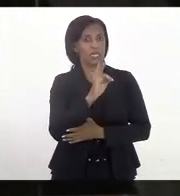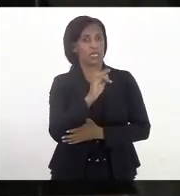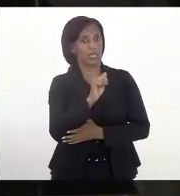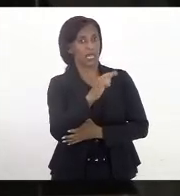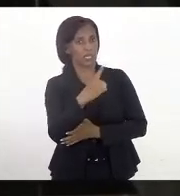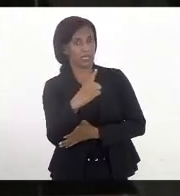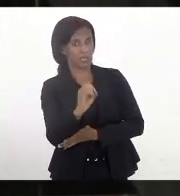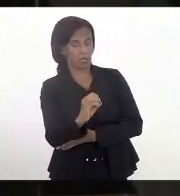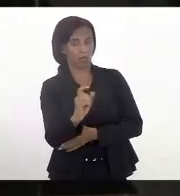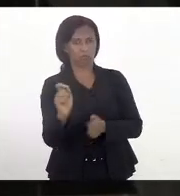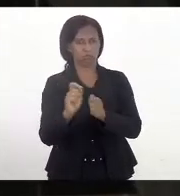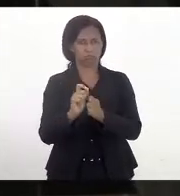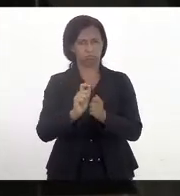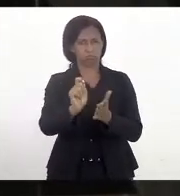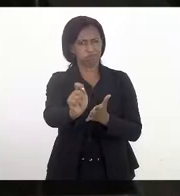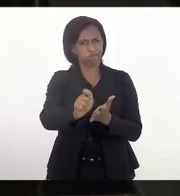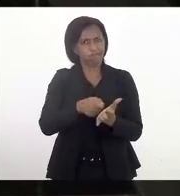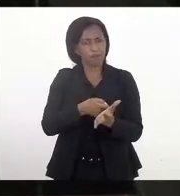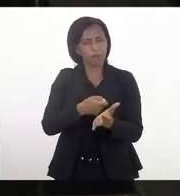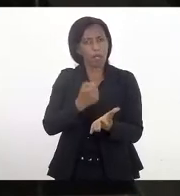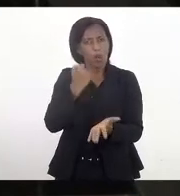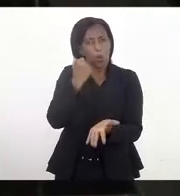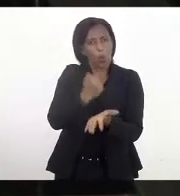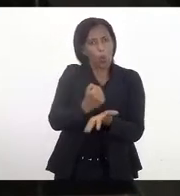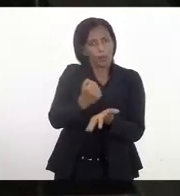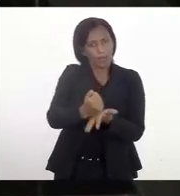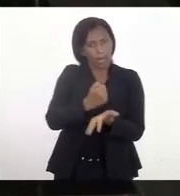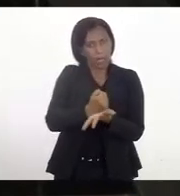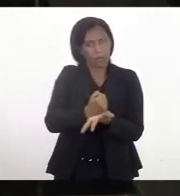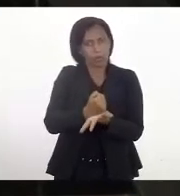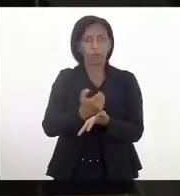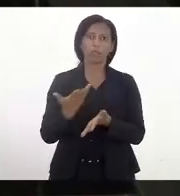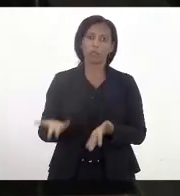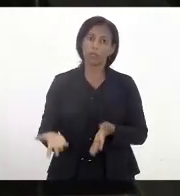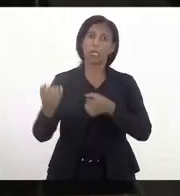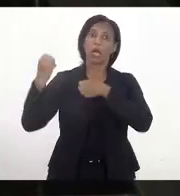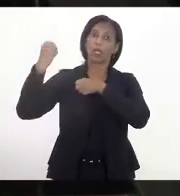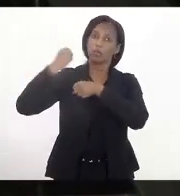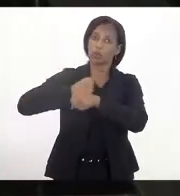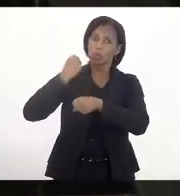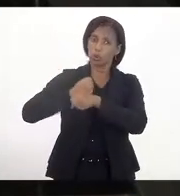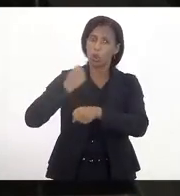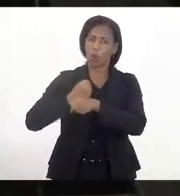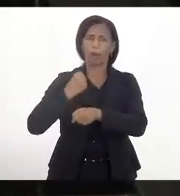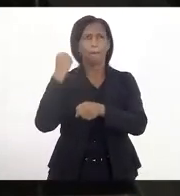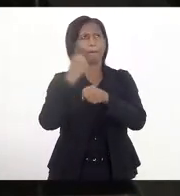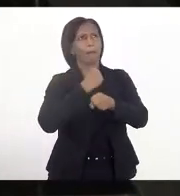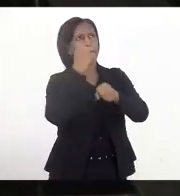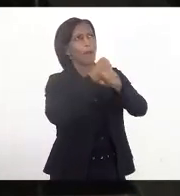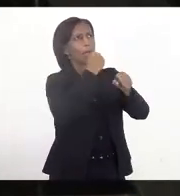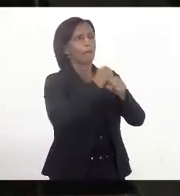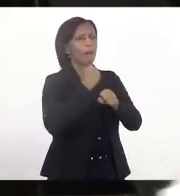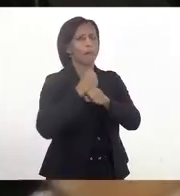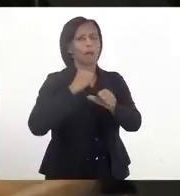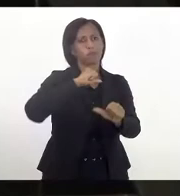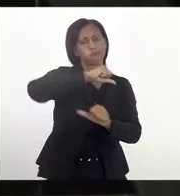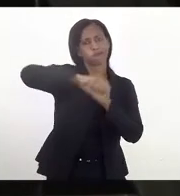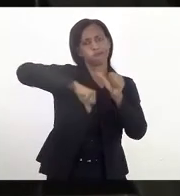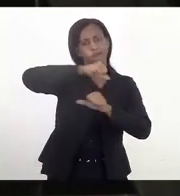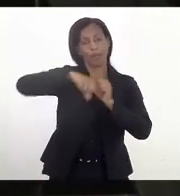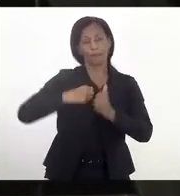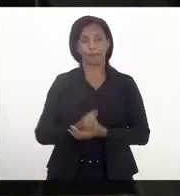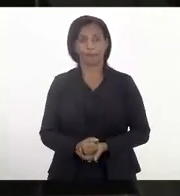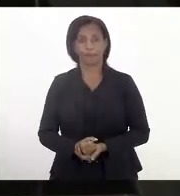contrato e as obras de reforma e começaram a obra de reforma